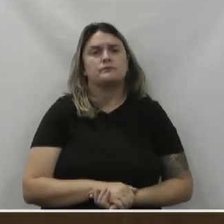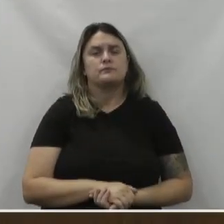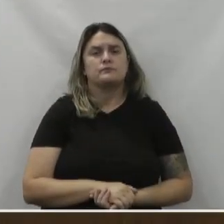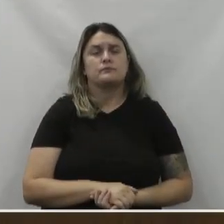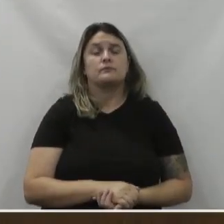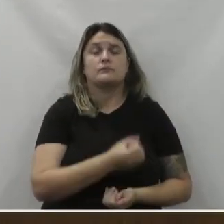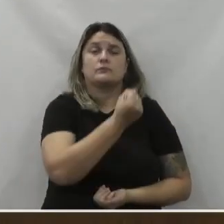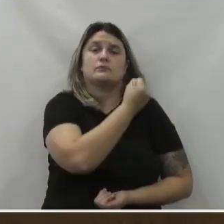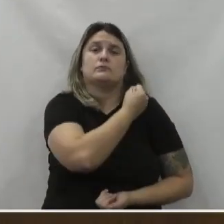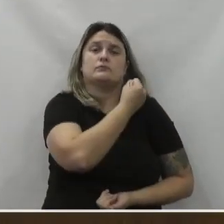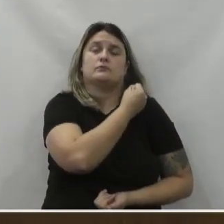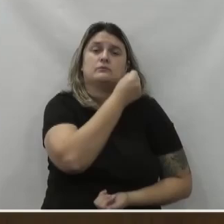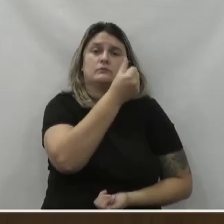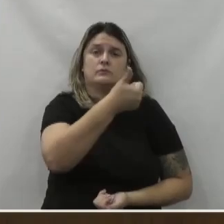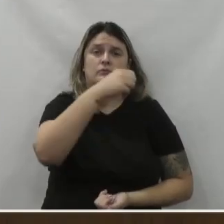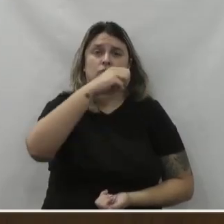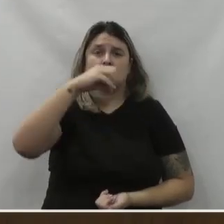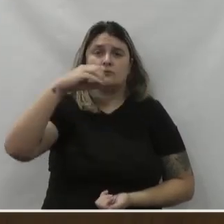Indicação número